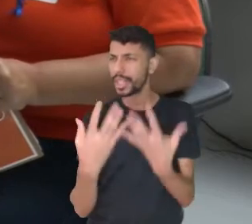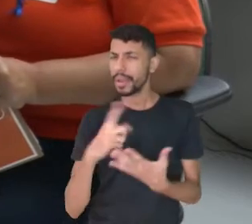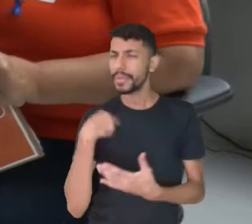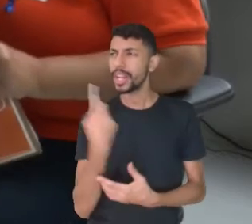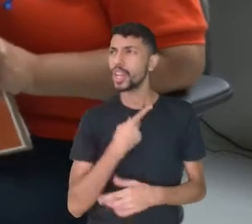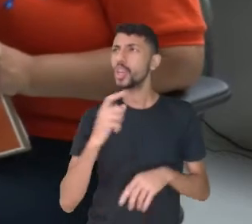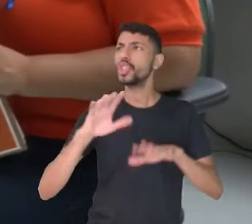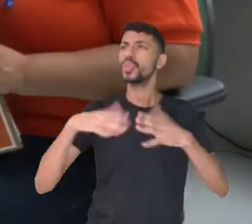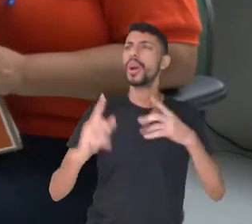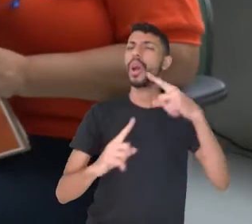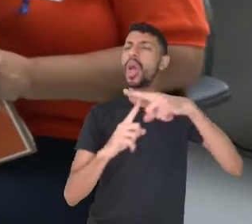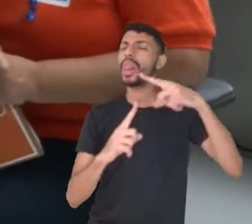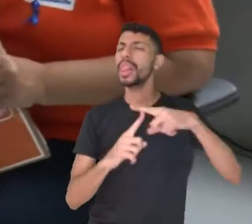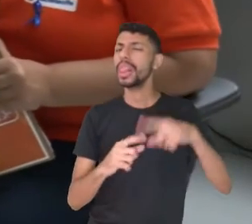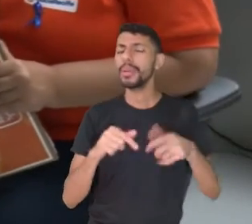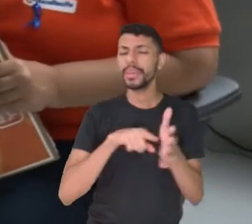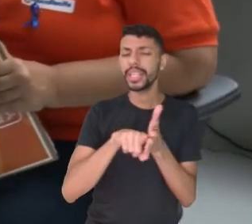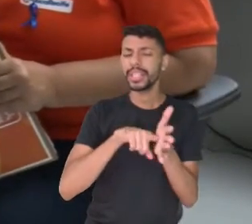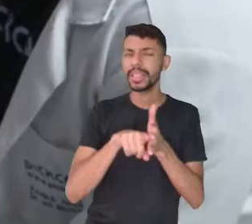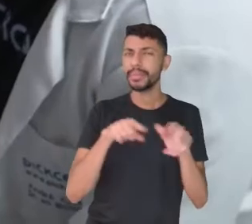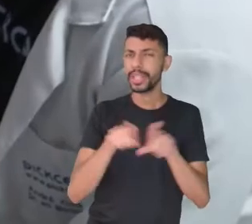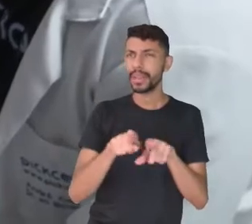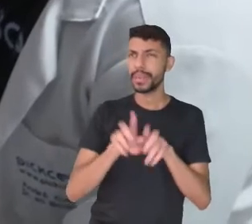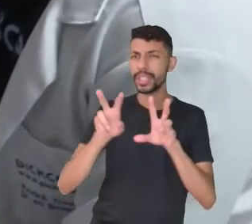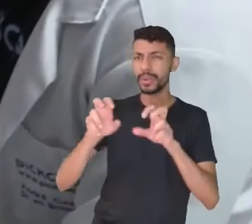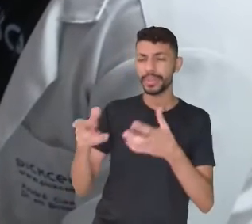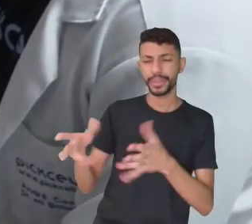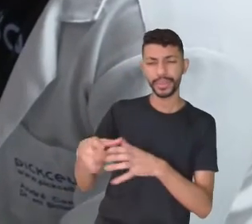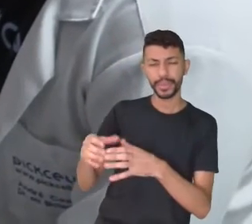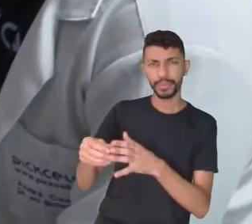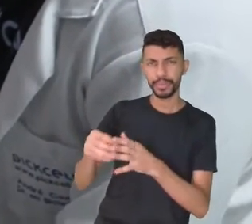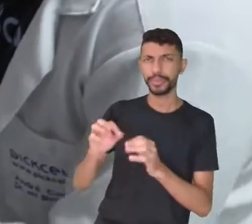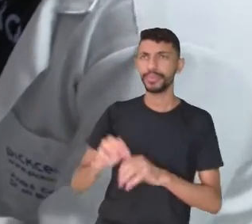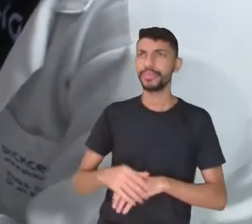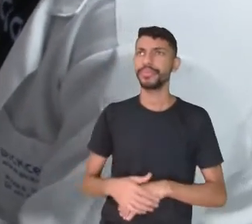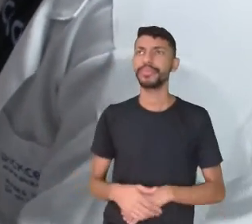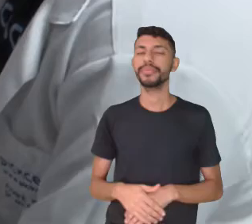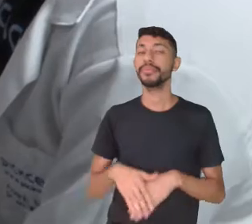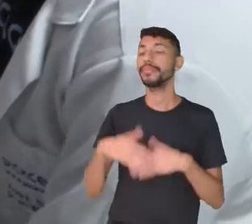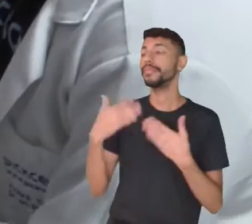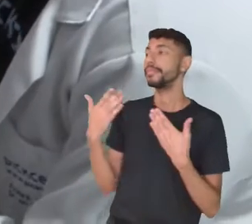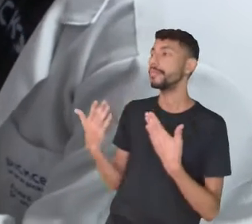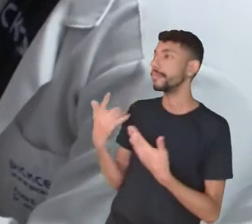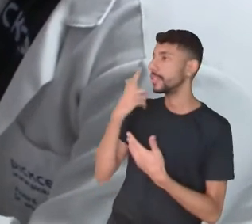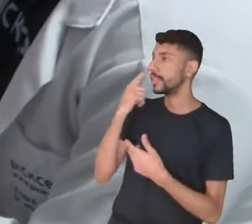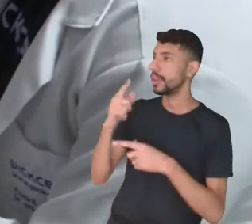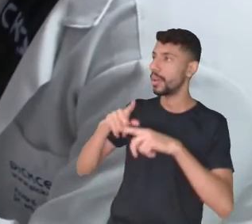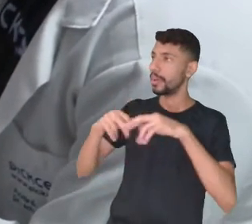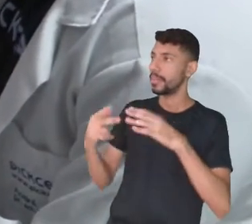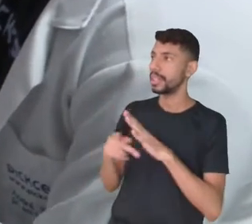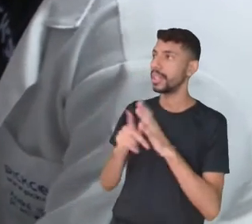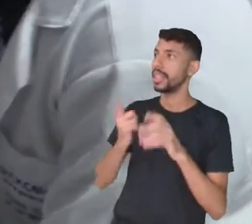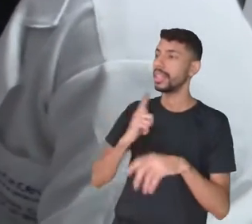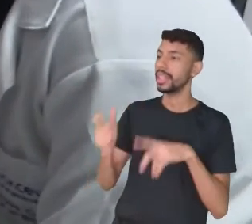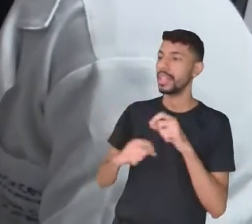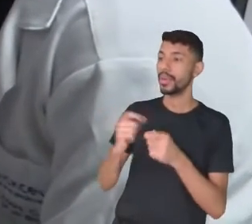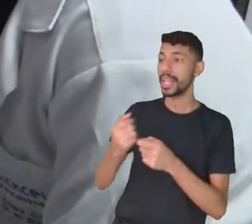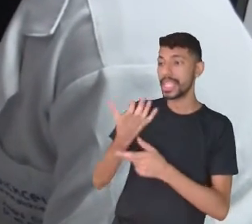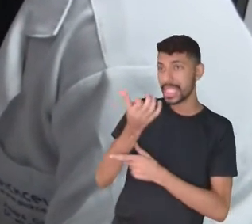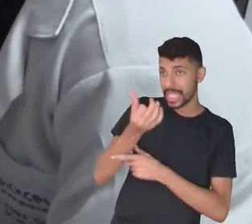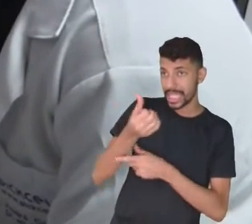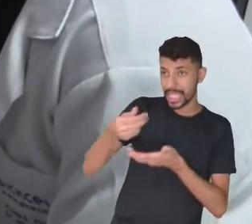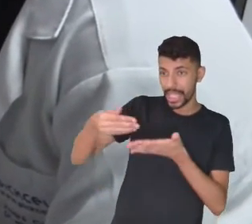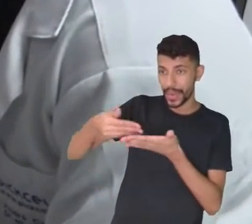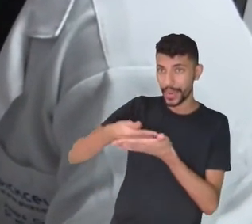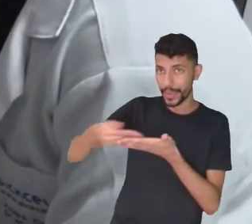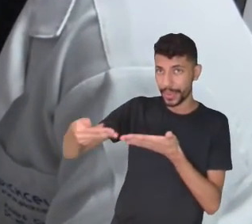tipos de exame e também nesse conjunto de lâminas? O equipamento está montado em torno de receber 6 lâminas. E nessas lâminas a